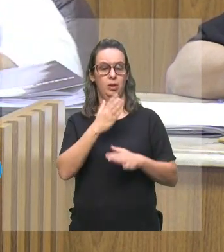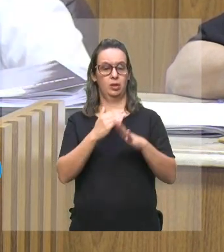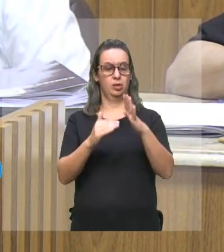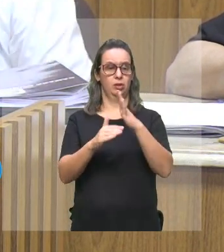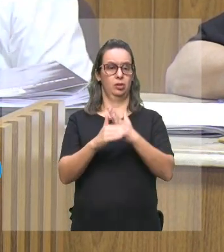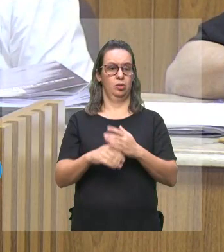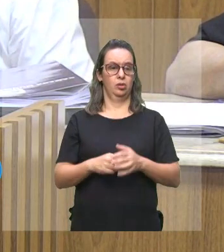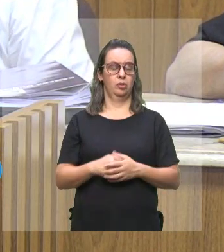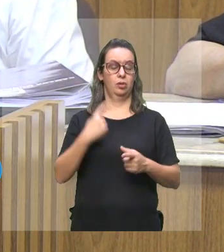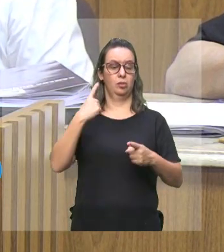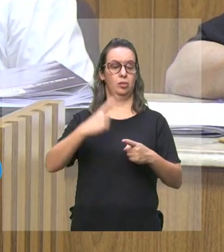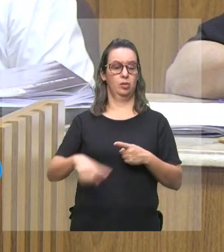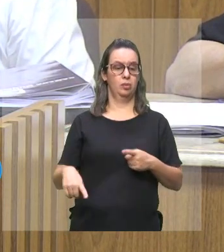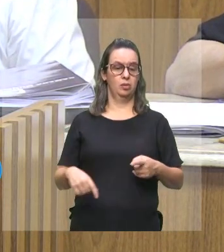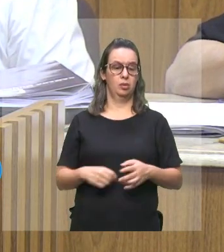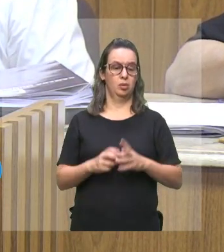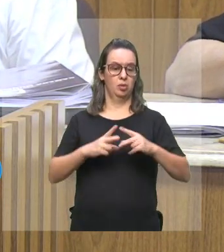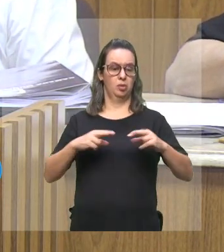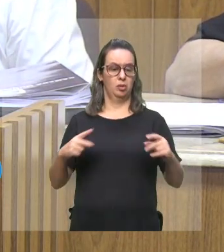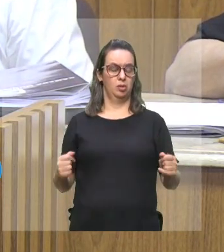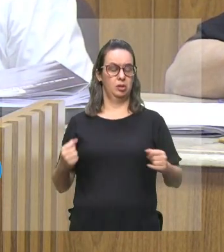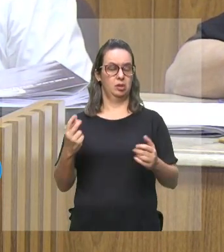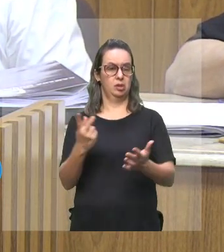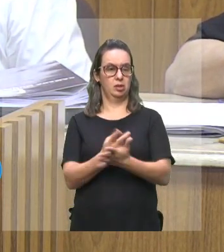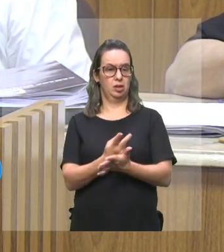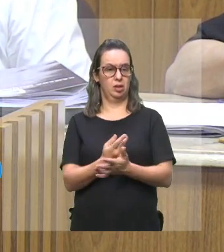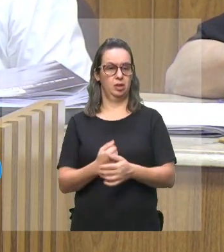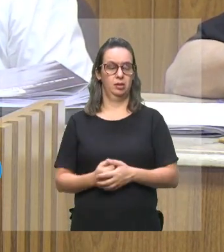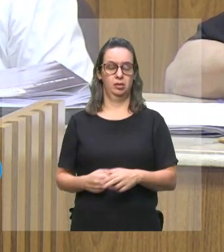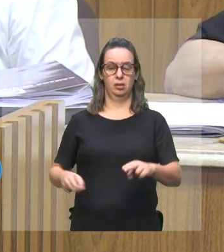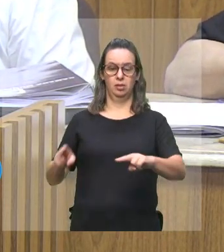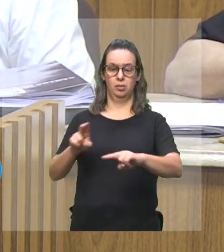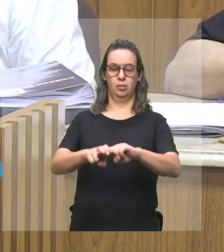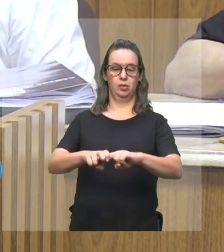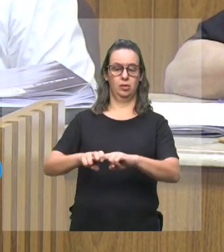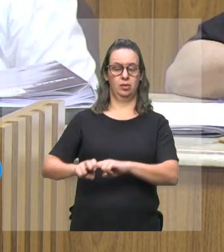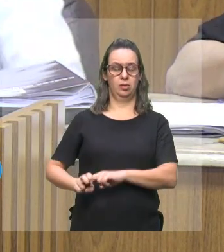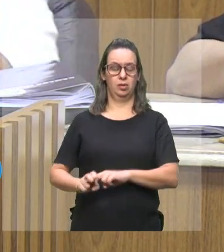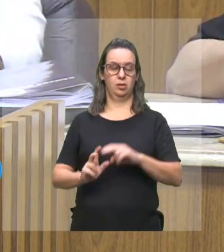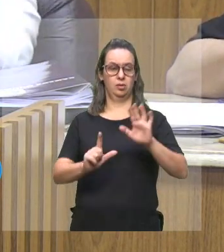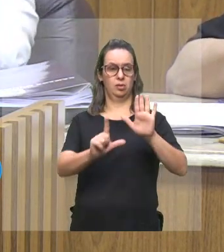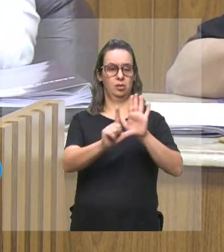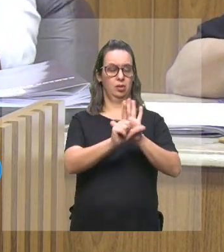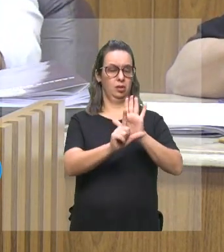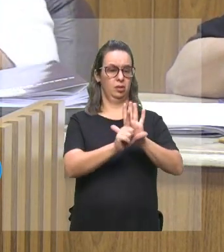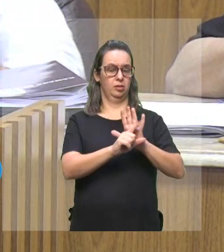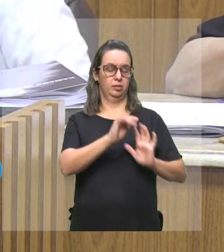de autoridade. É por isso que a lei prevê